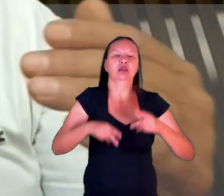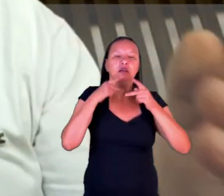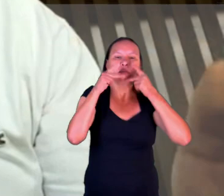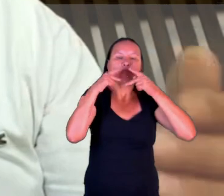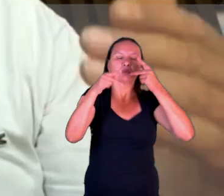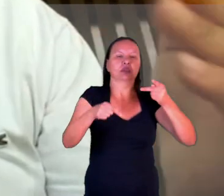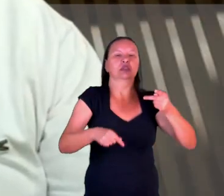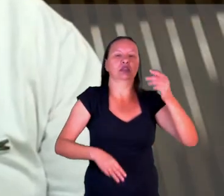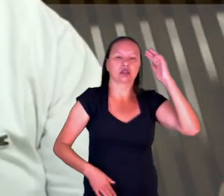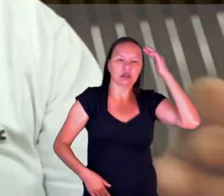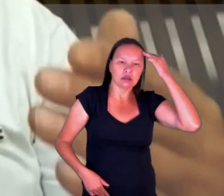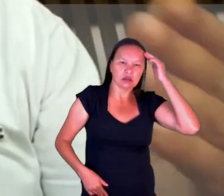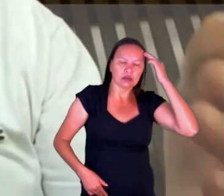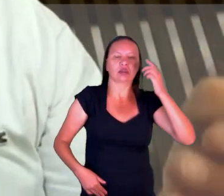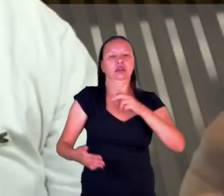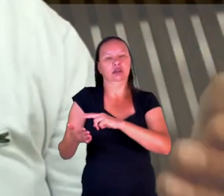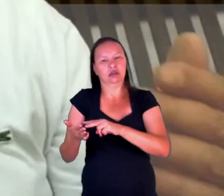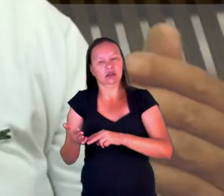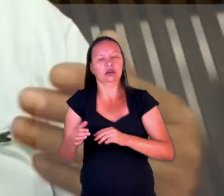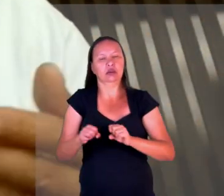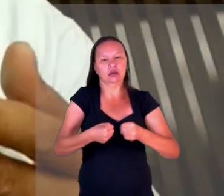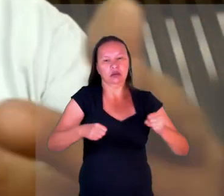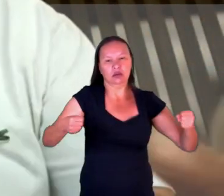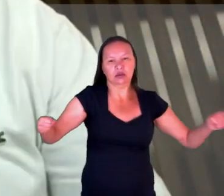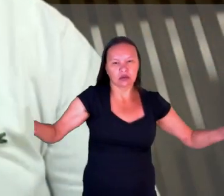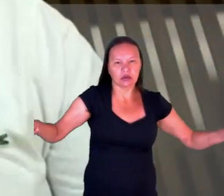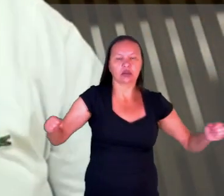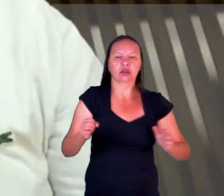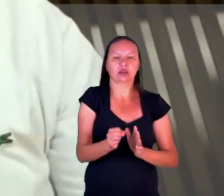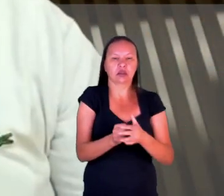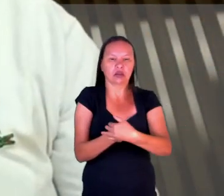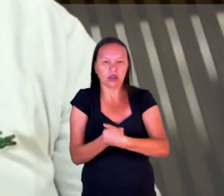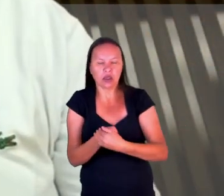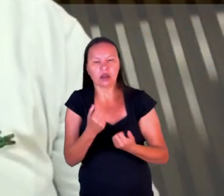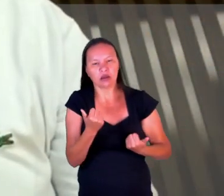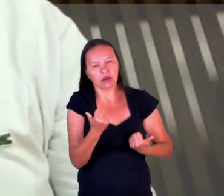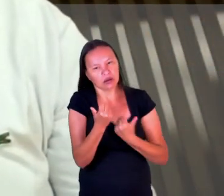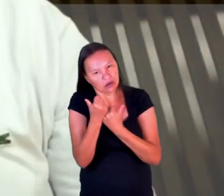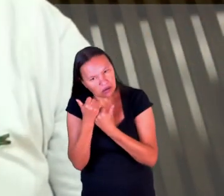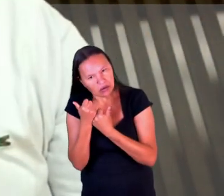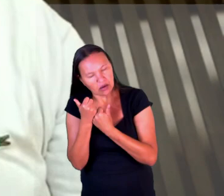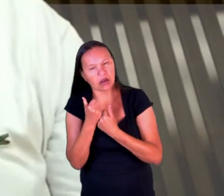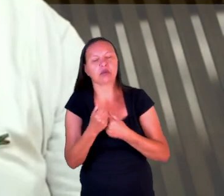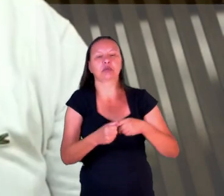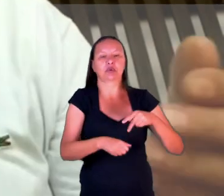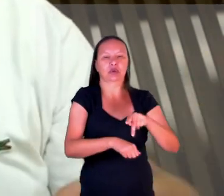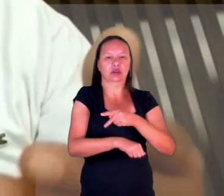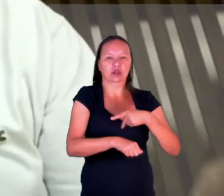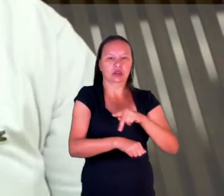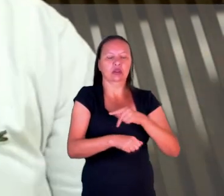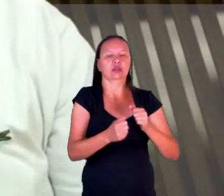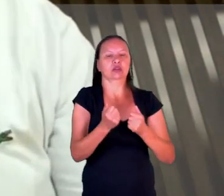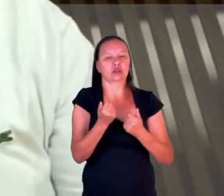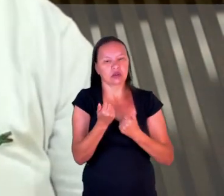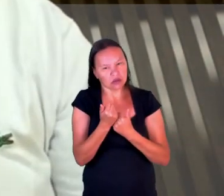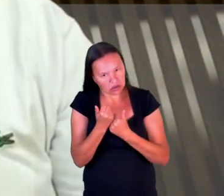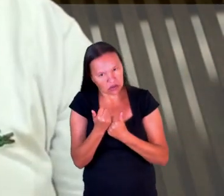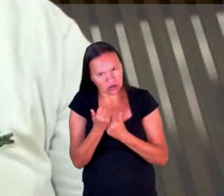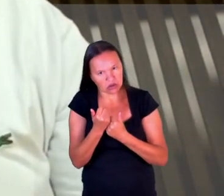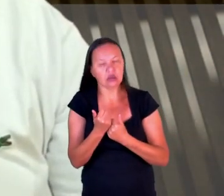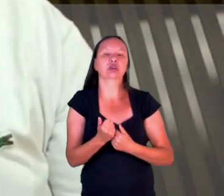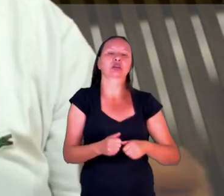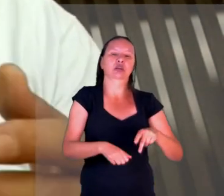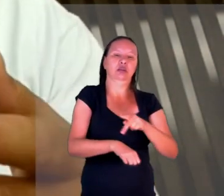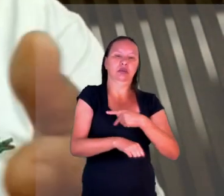que a gente pense desenhe E amplie para uma cobertura eh eh de toda a cidade para uma cobertura de todo o estado e